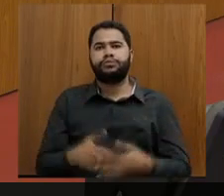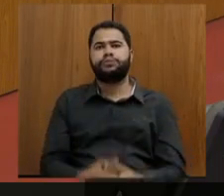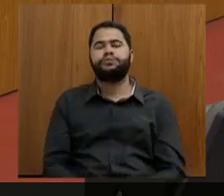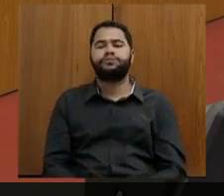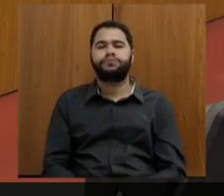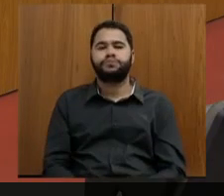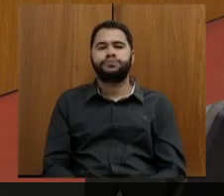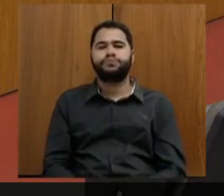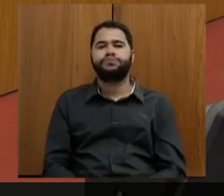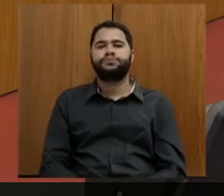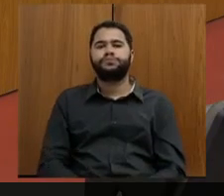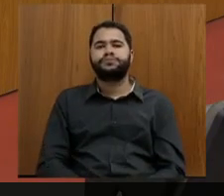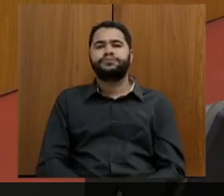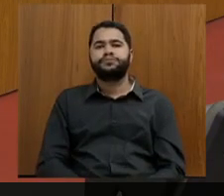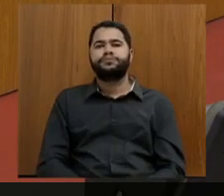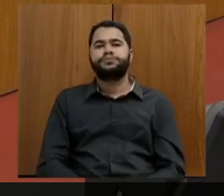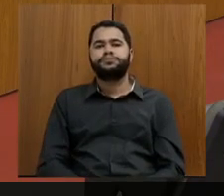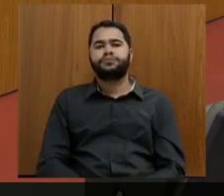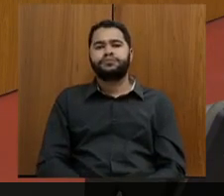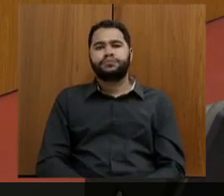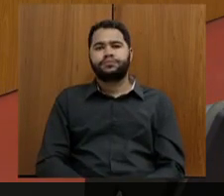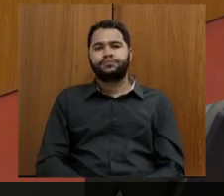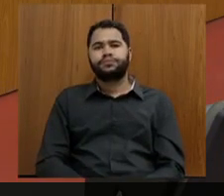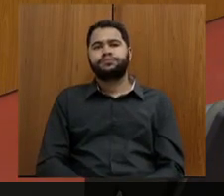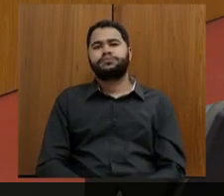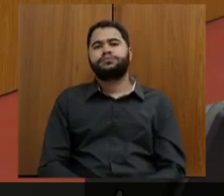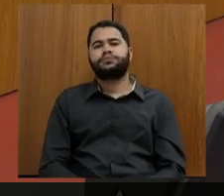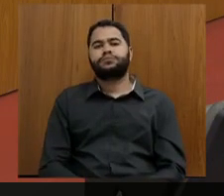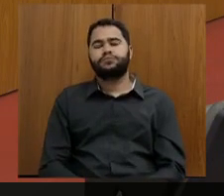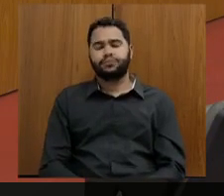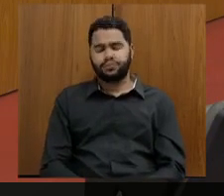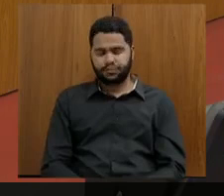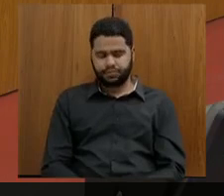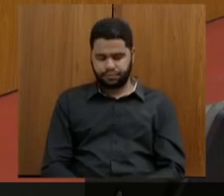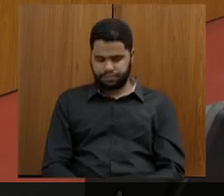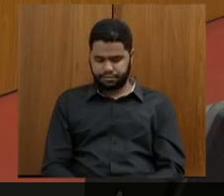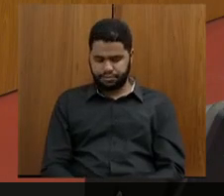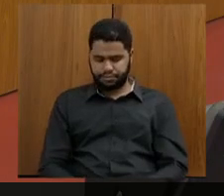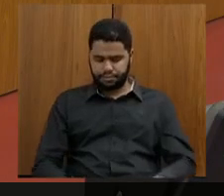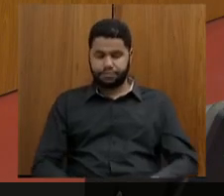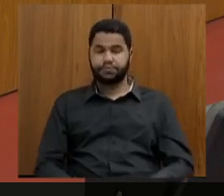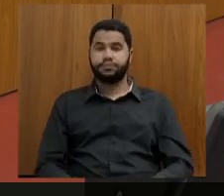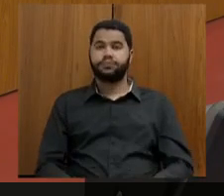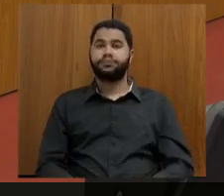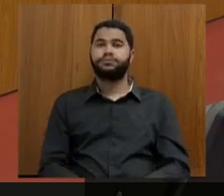é um e usando que eu vou o